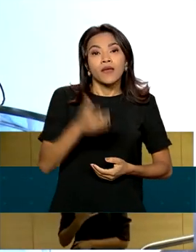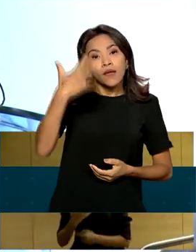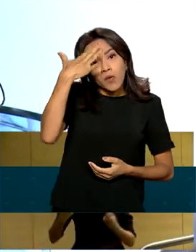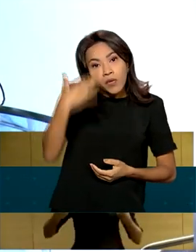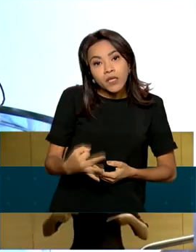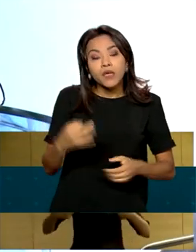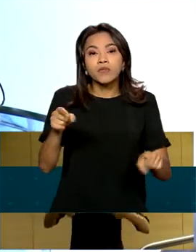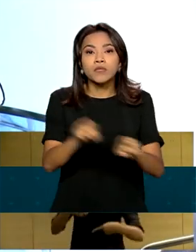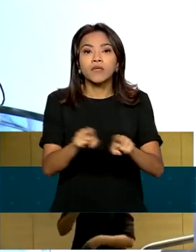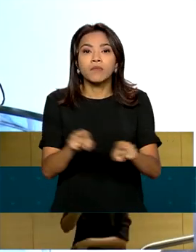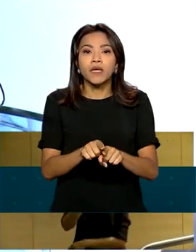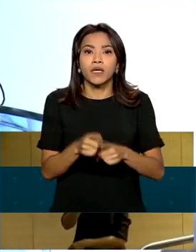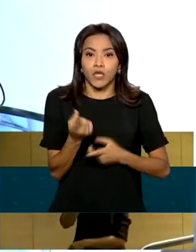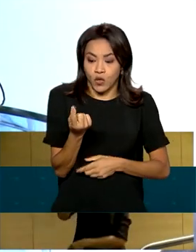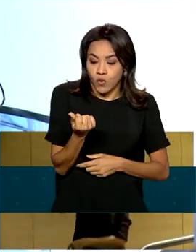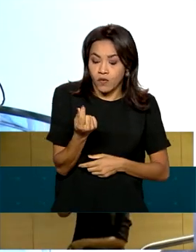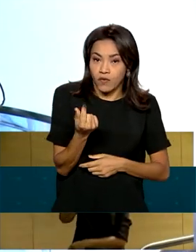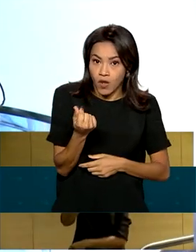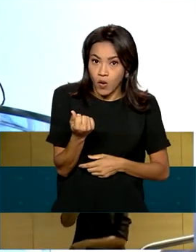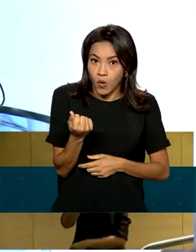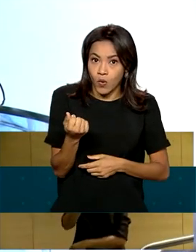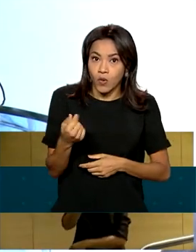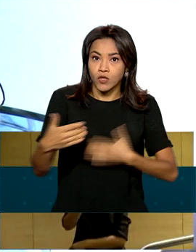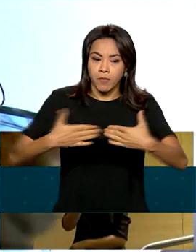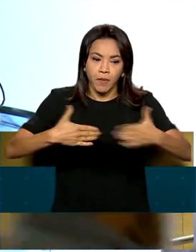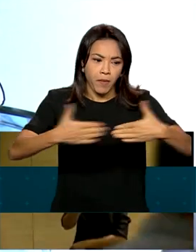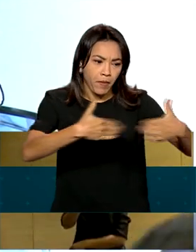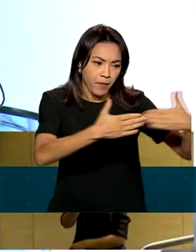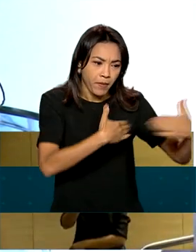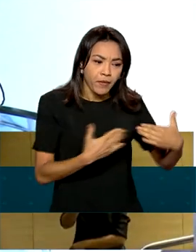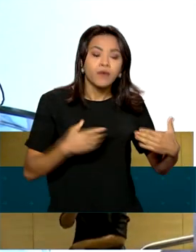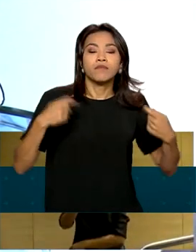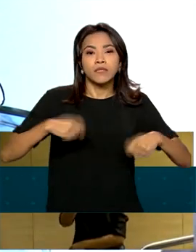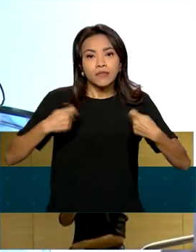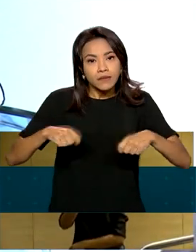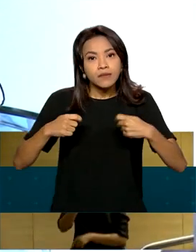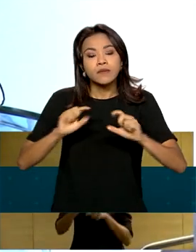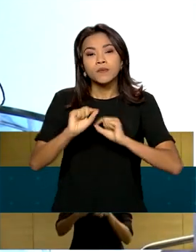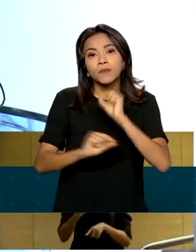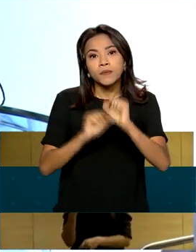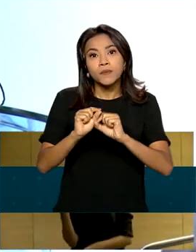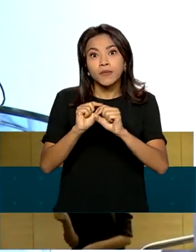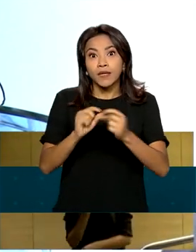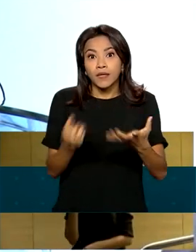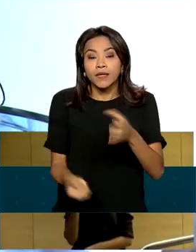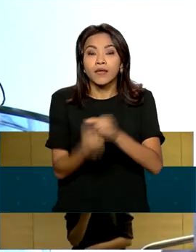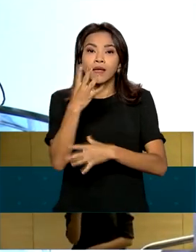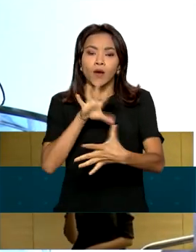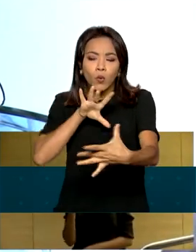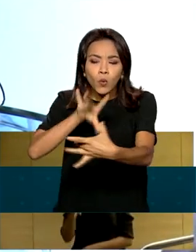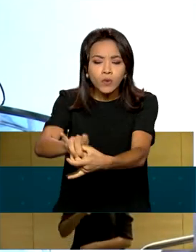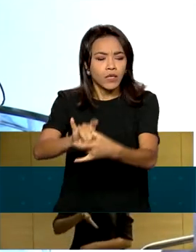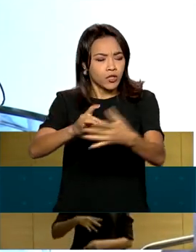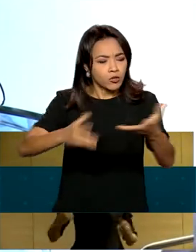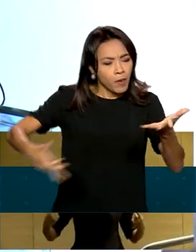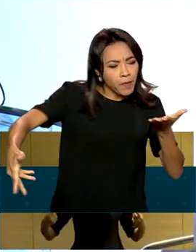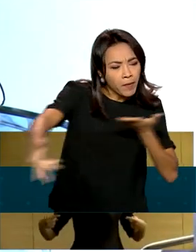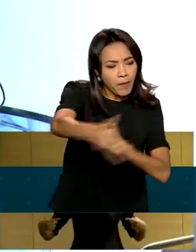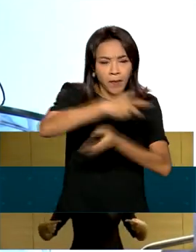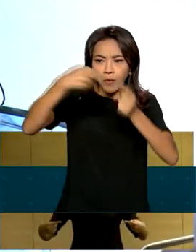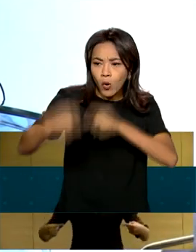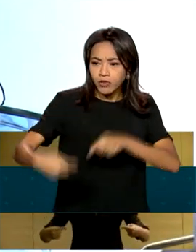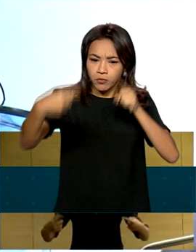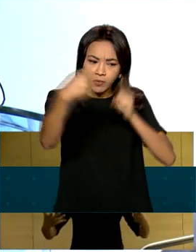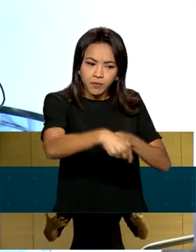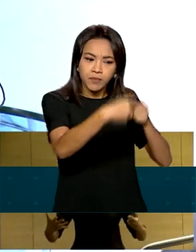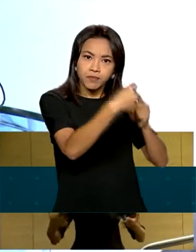que a prática de preços de mercado é condição necessária para a criação de um ambiente de negócios competitivo, para a atração